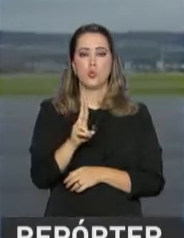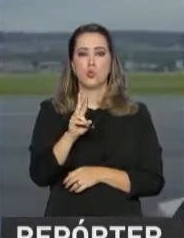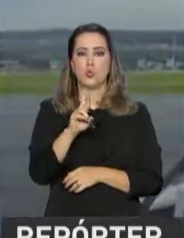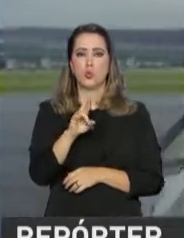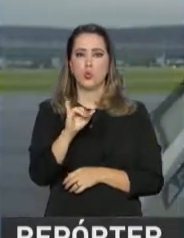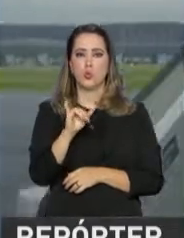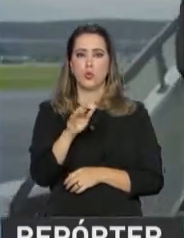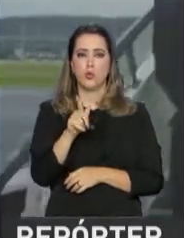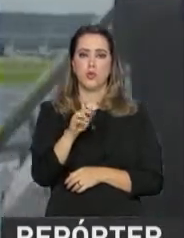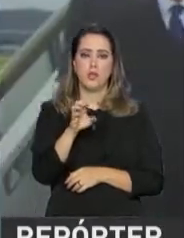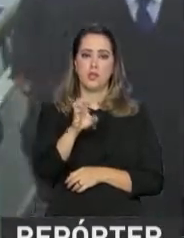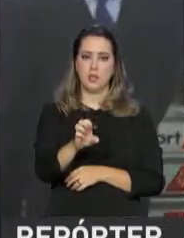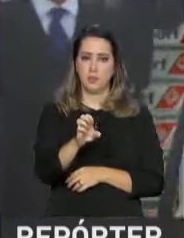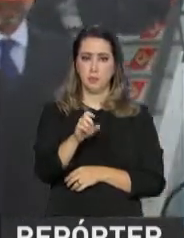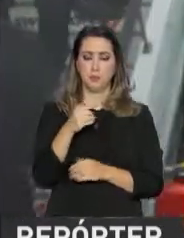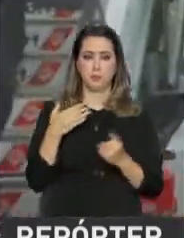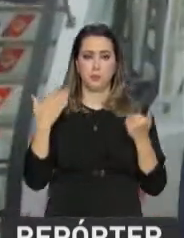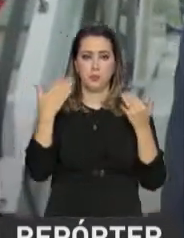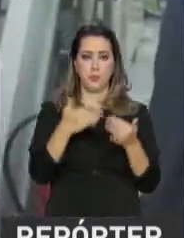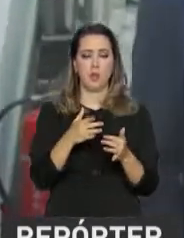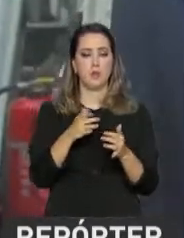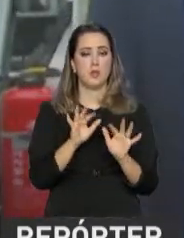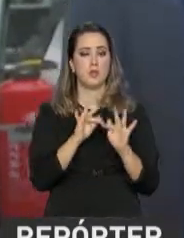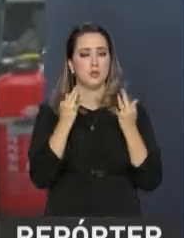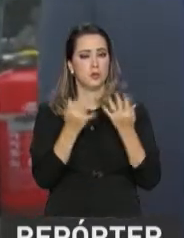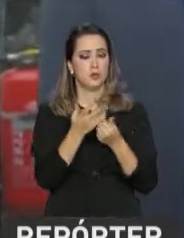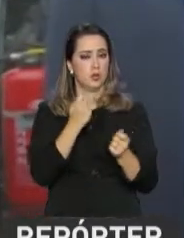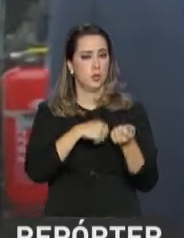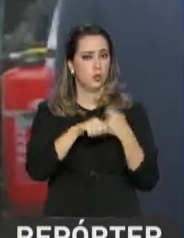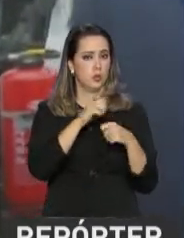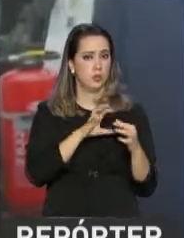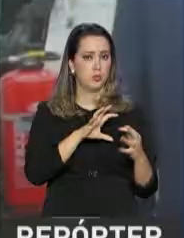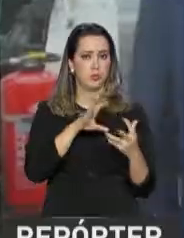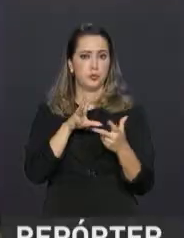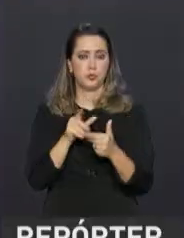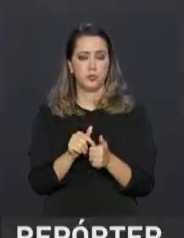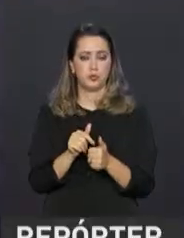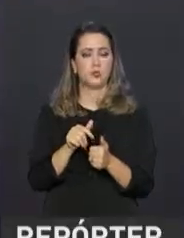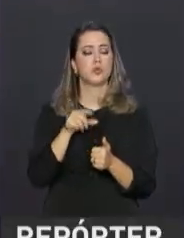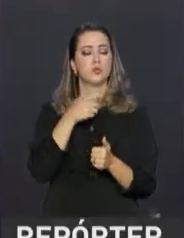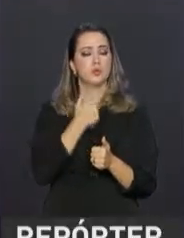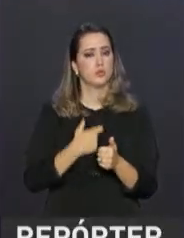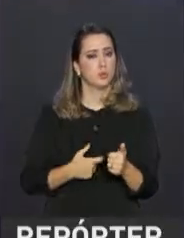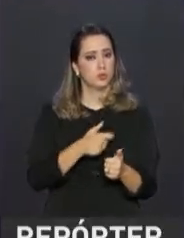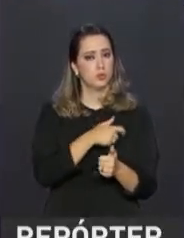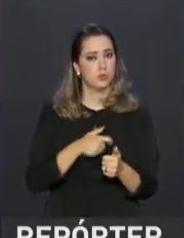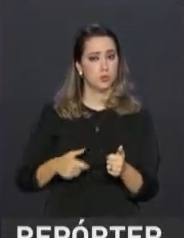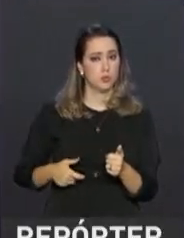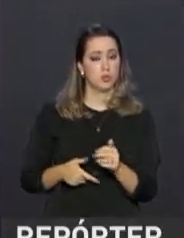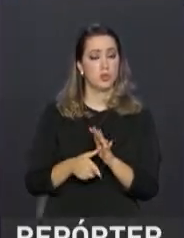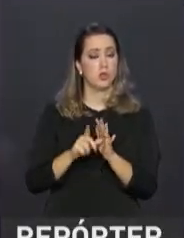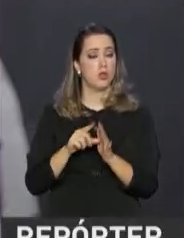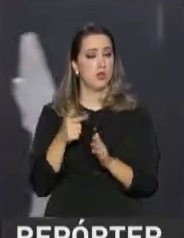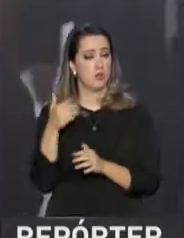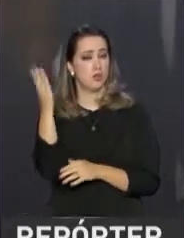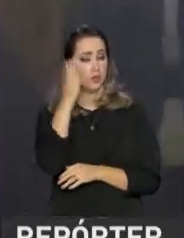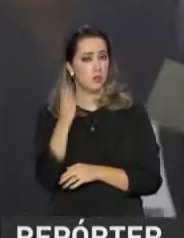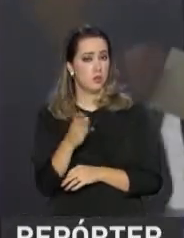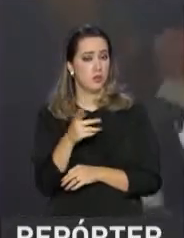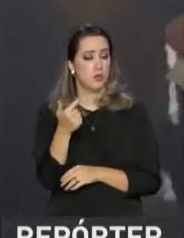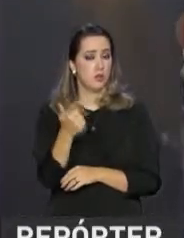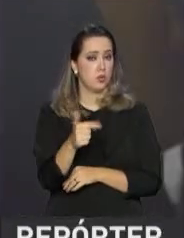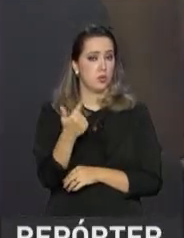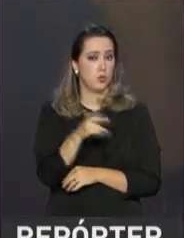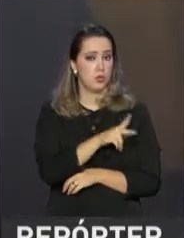da 48ª edição do fórum econômico mundial de davos o brasil não era representado pelo presidente da